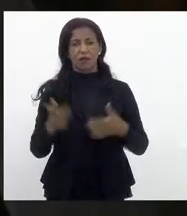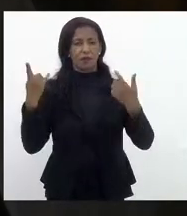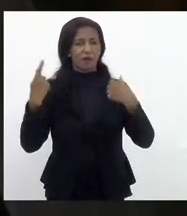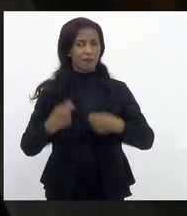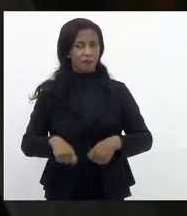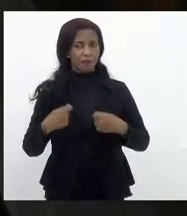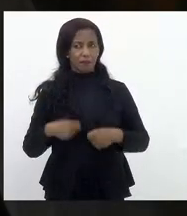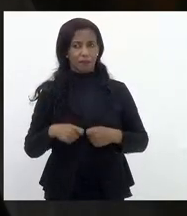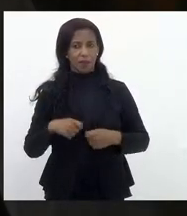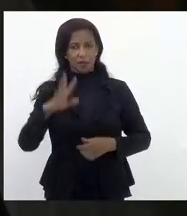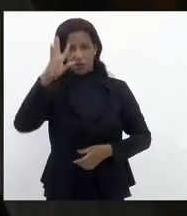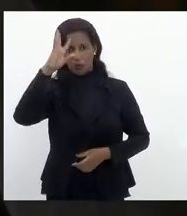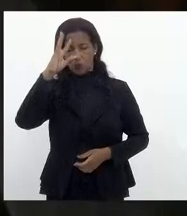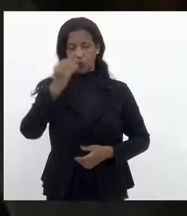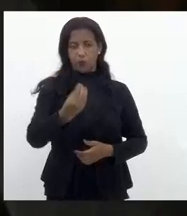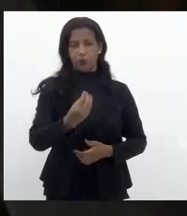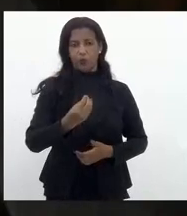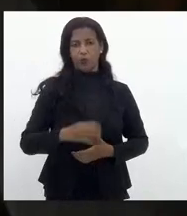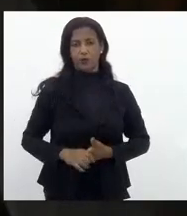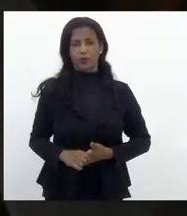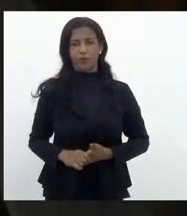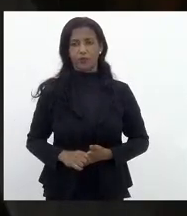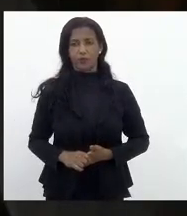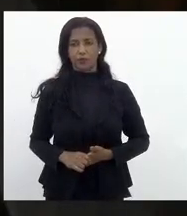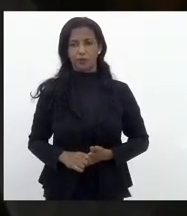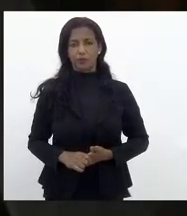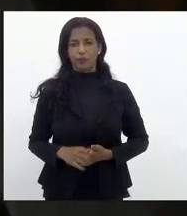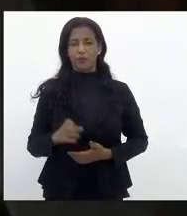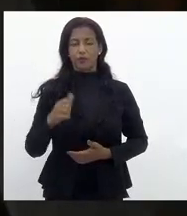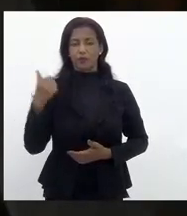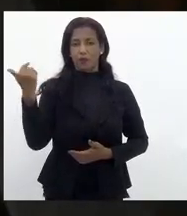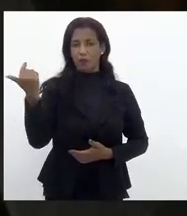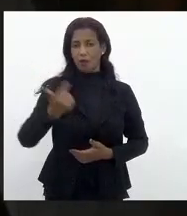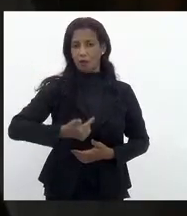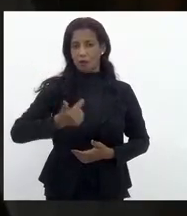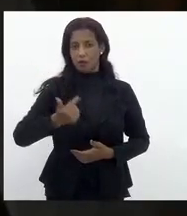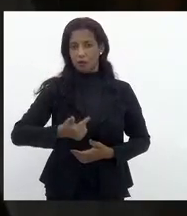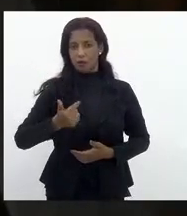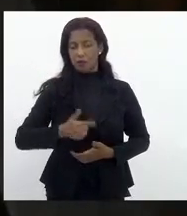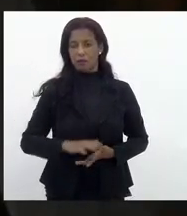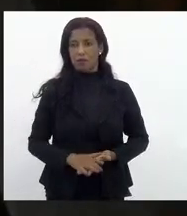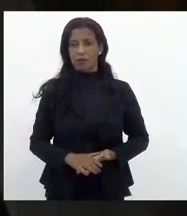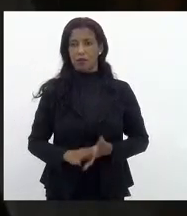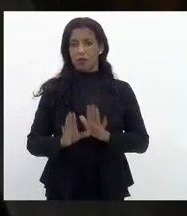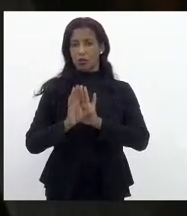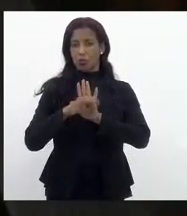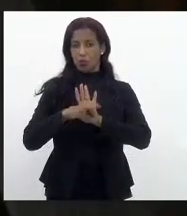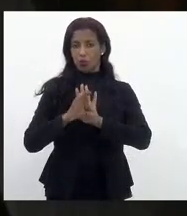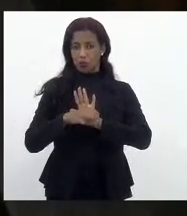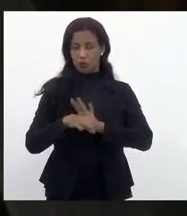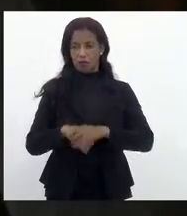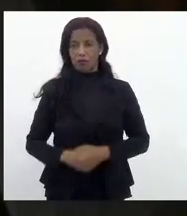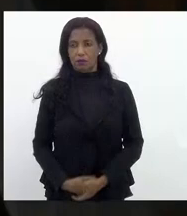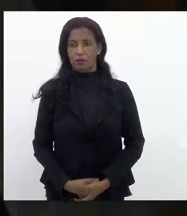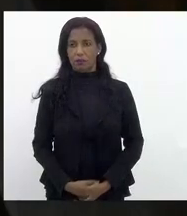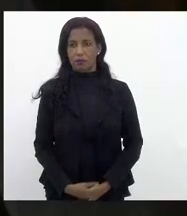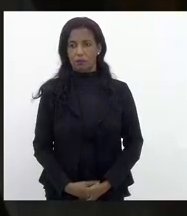a gente tem que ser de decidir segundo esses conceitos